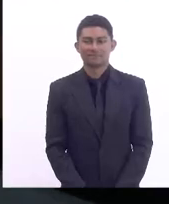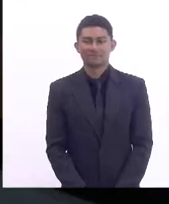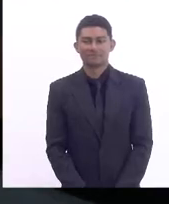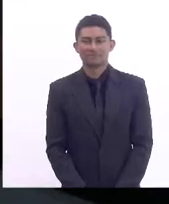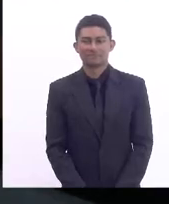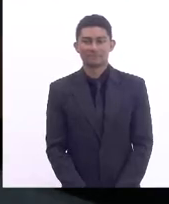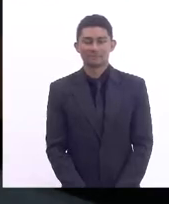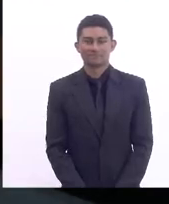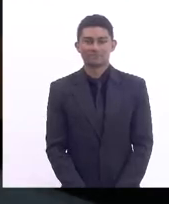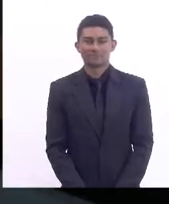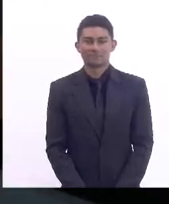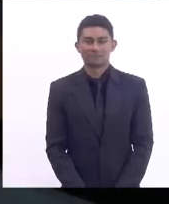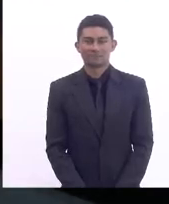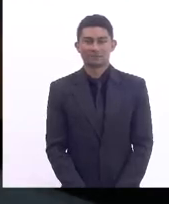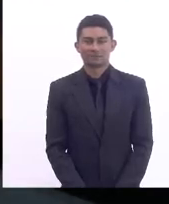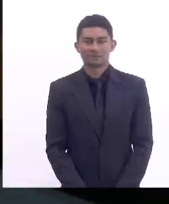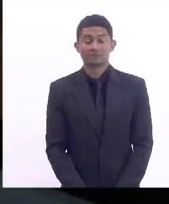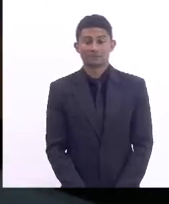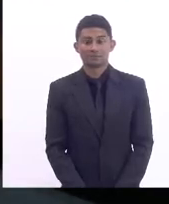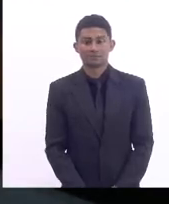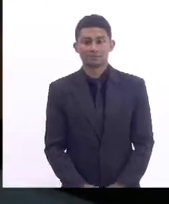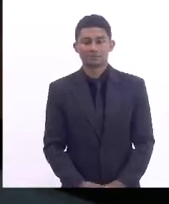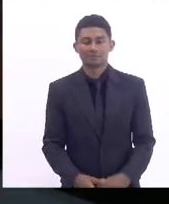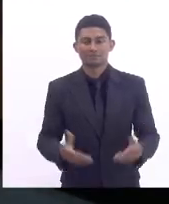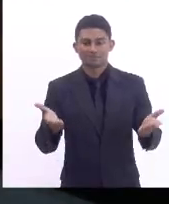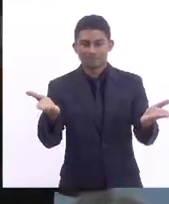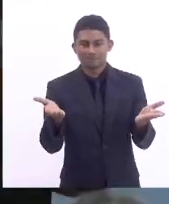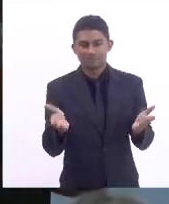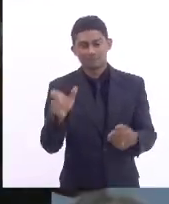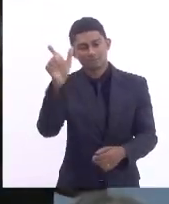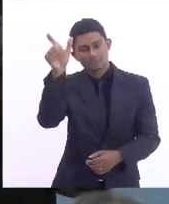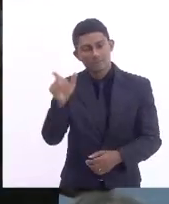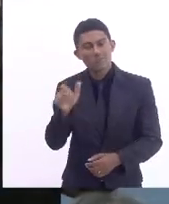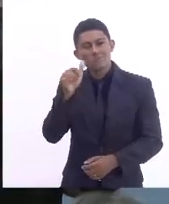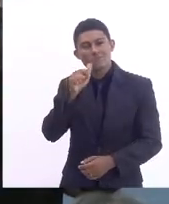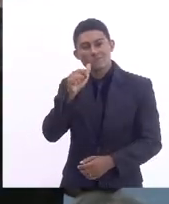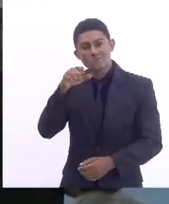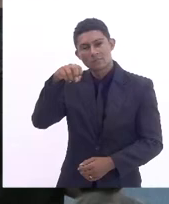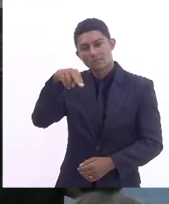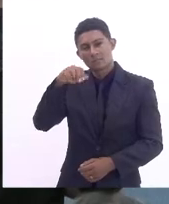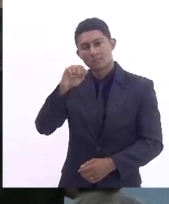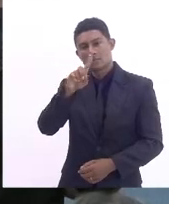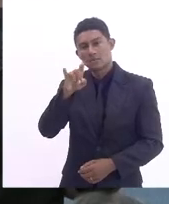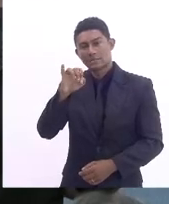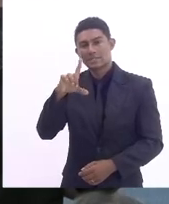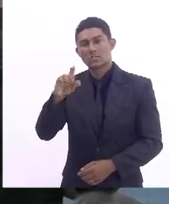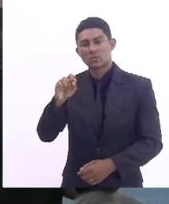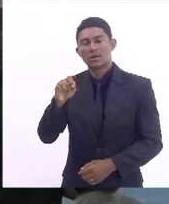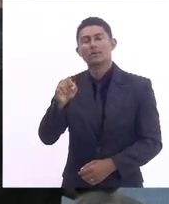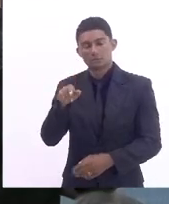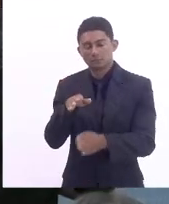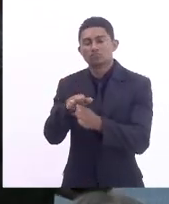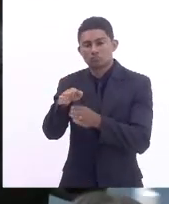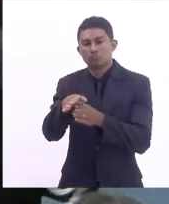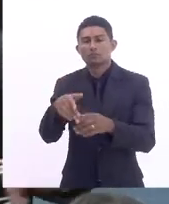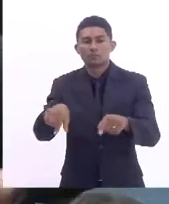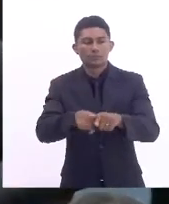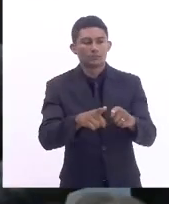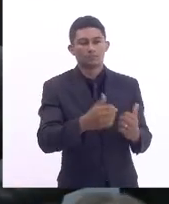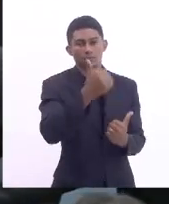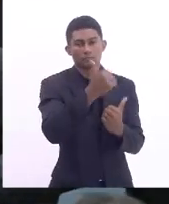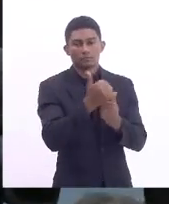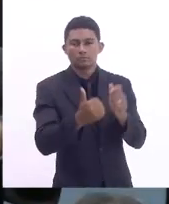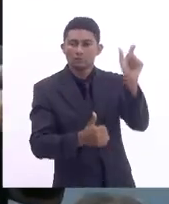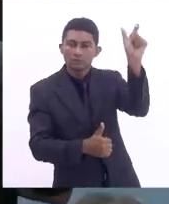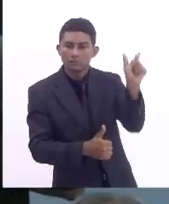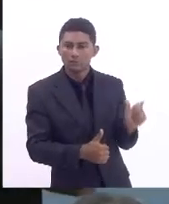E aí e convidamos a conselheira titular na Zilda Fernandes Ferreira e o conselheiro suplente Luiz